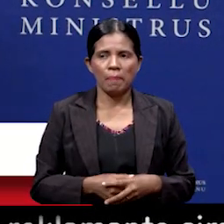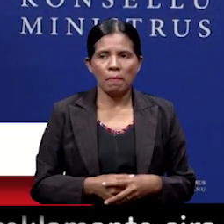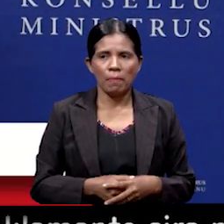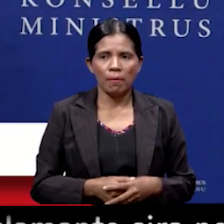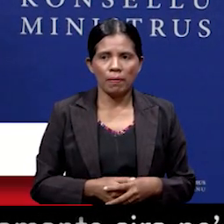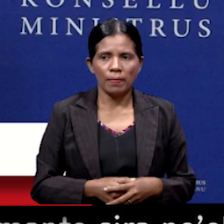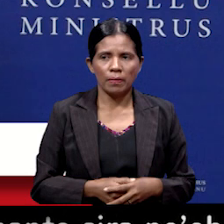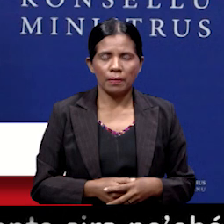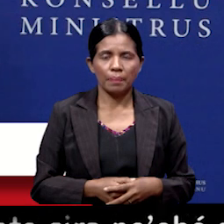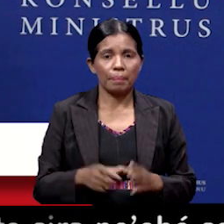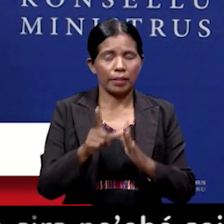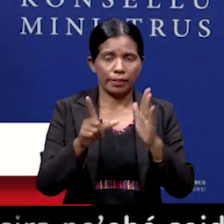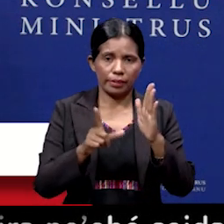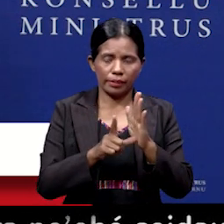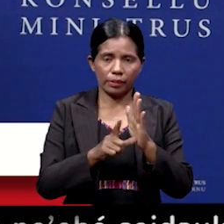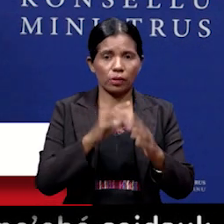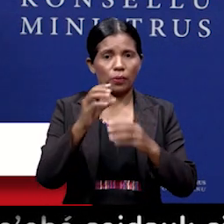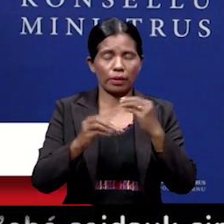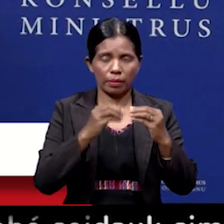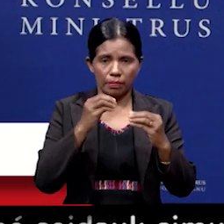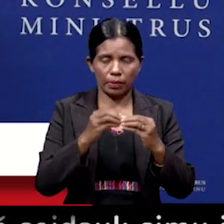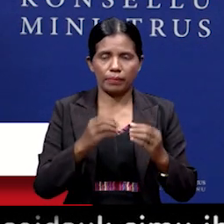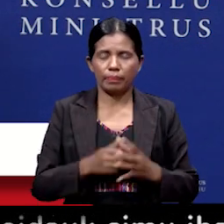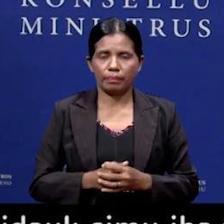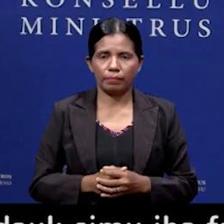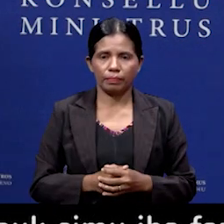texto de deliberação conaba